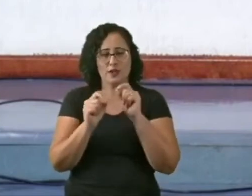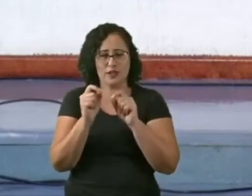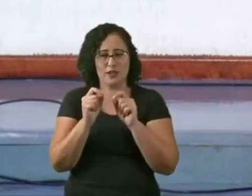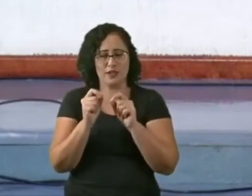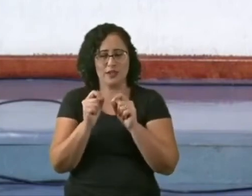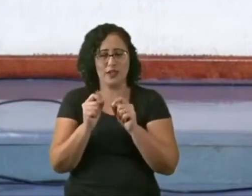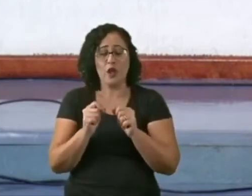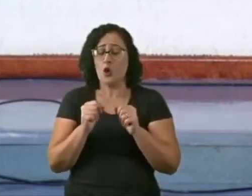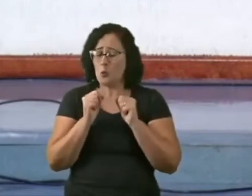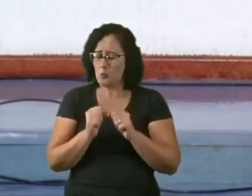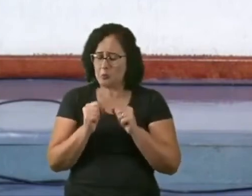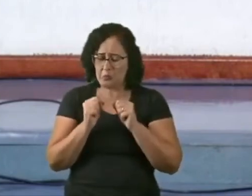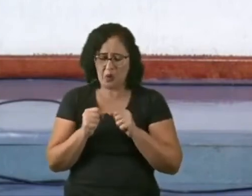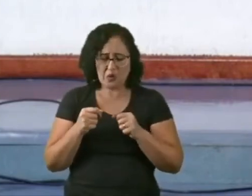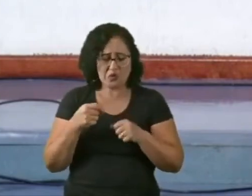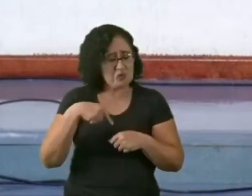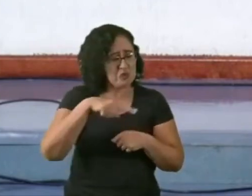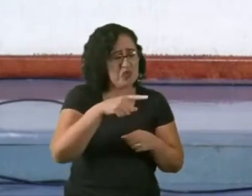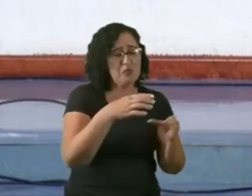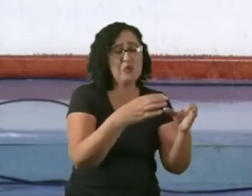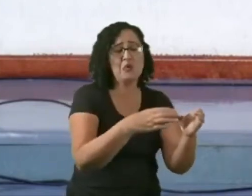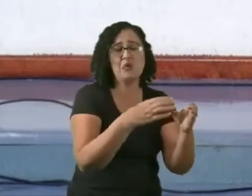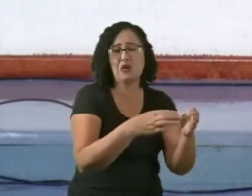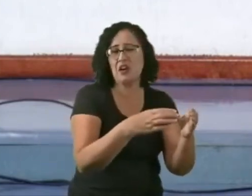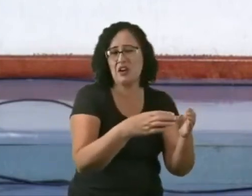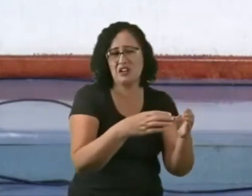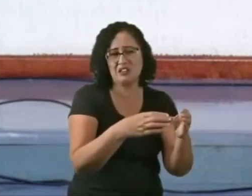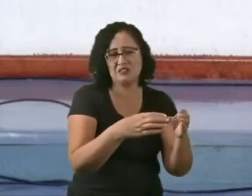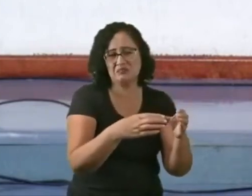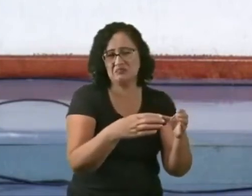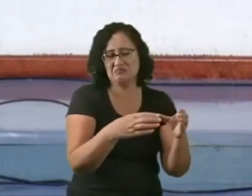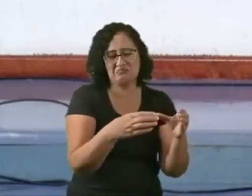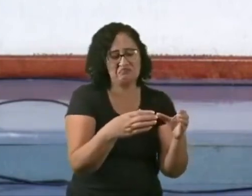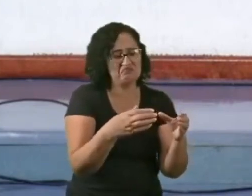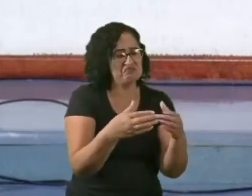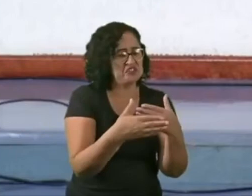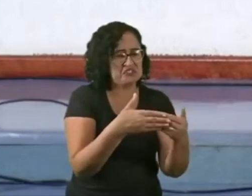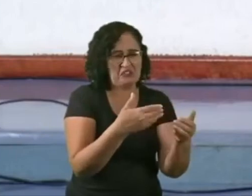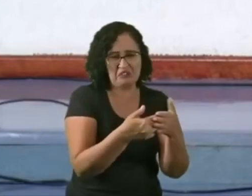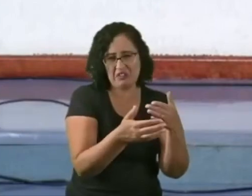outra, que o Senhor vá comigo. Então, irmãos,